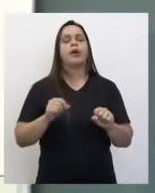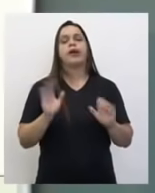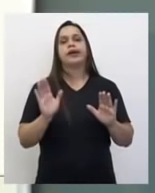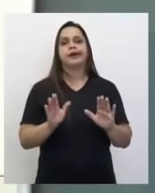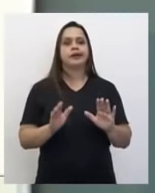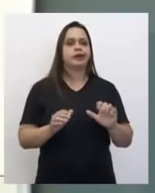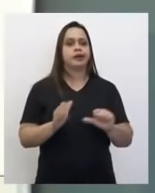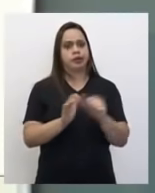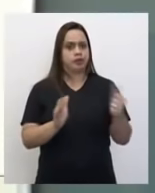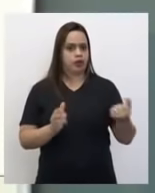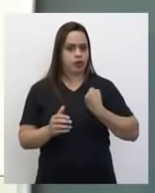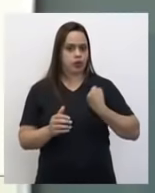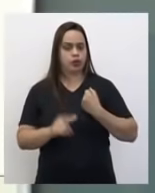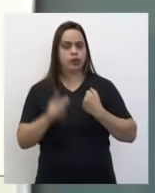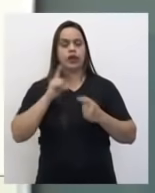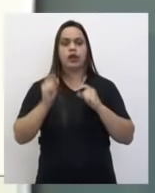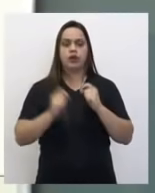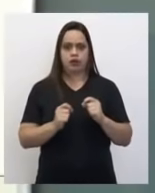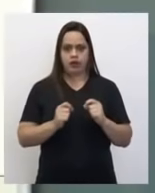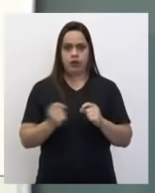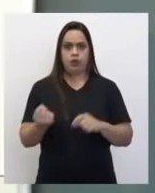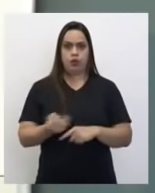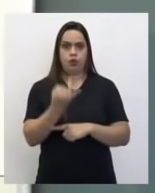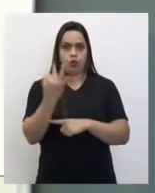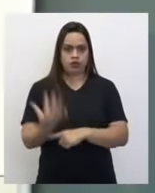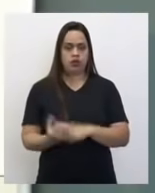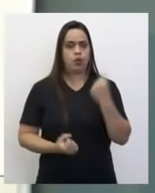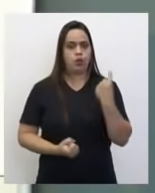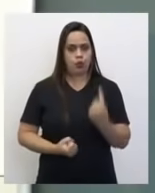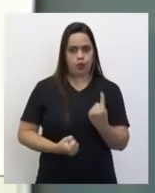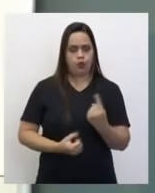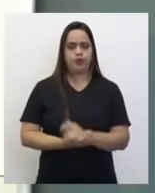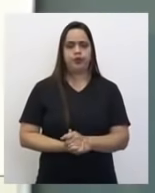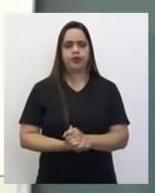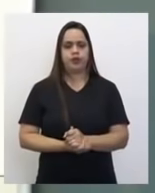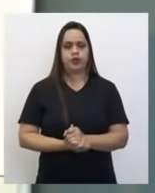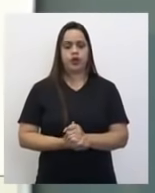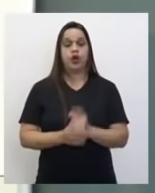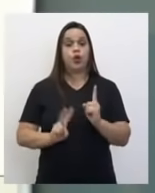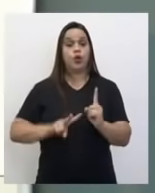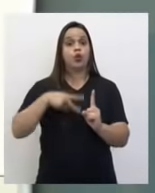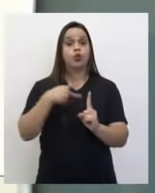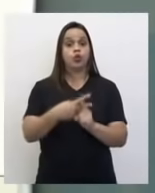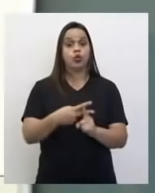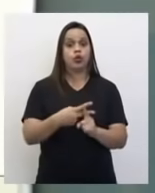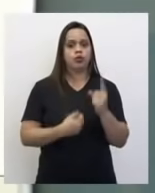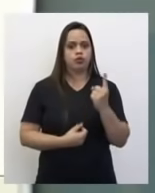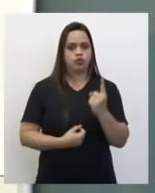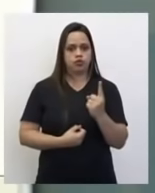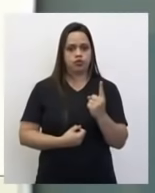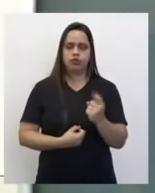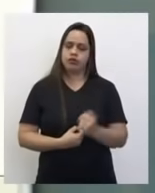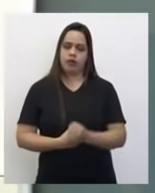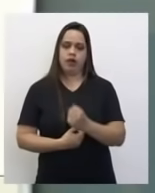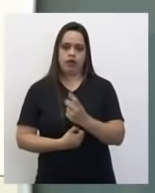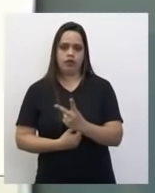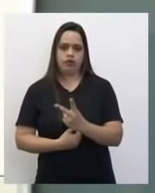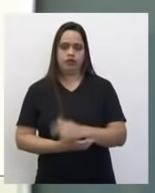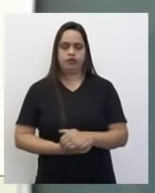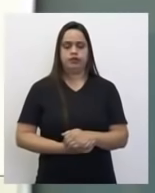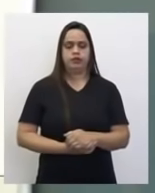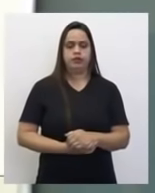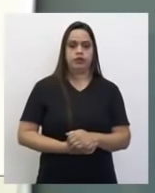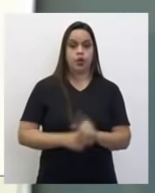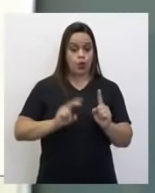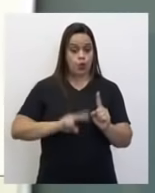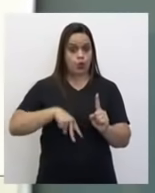colocar, tem o peso um. Qual é o próximo? Qual é o dobro de um? Dois. Qual